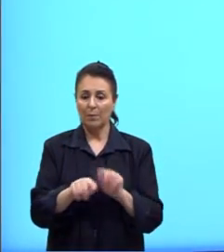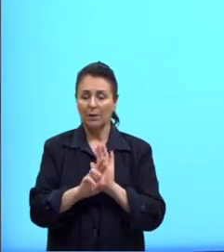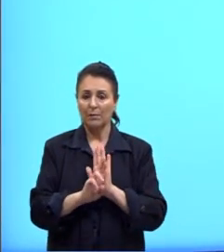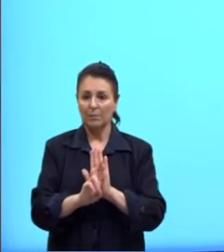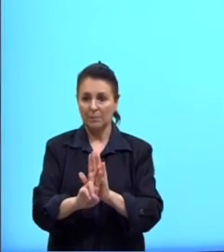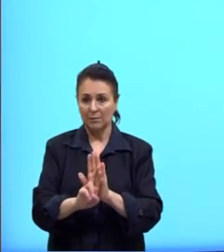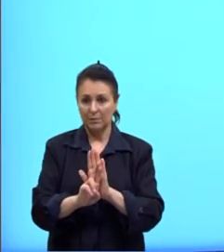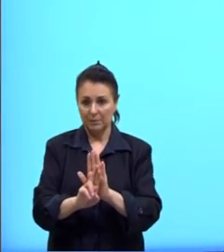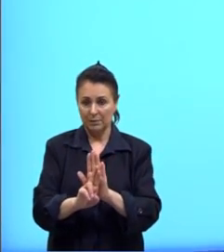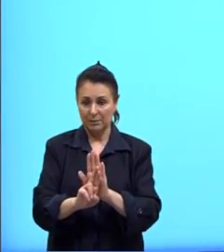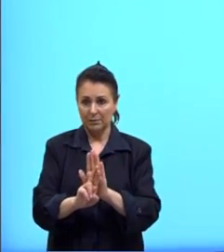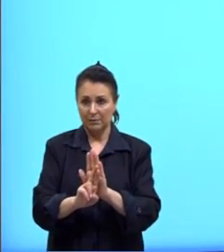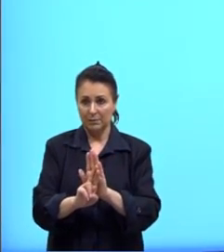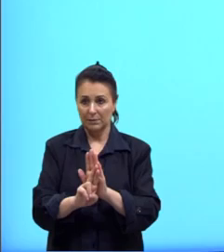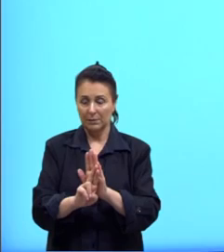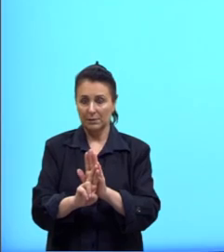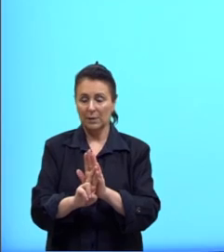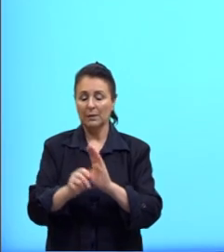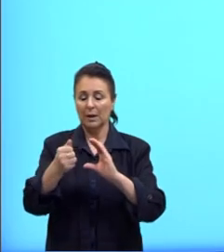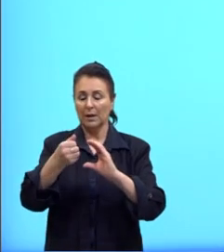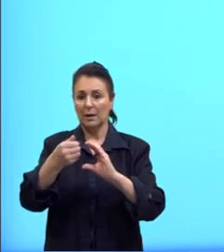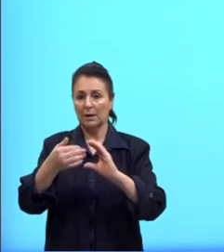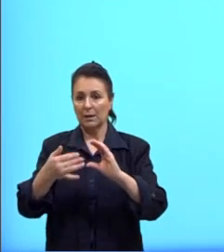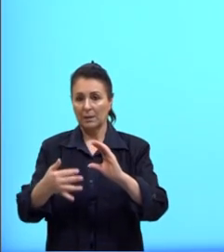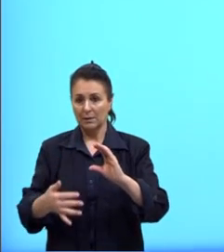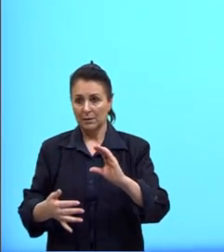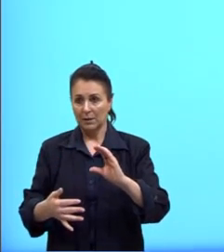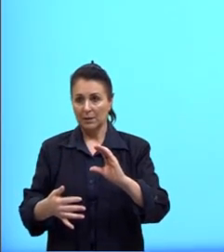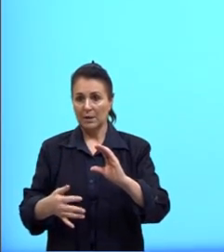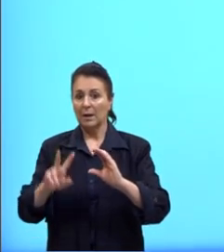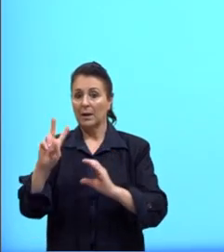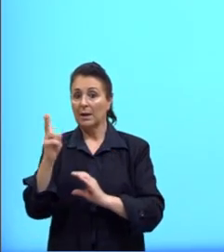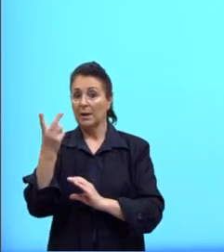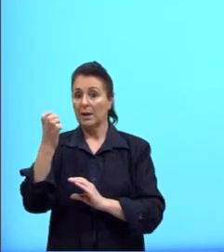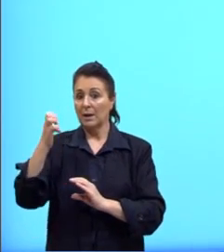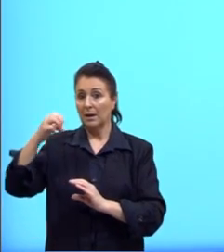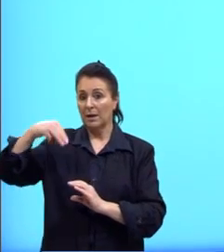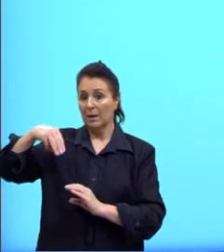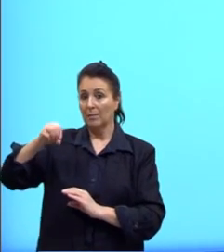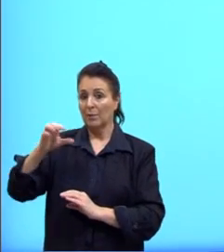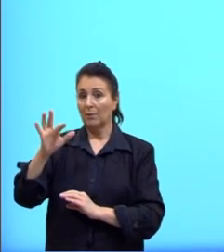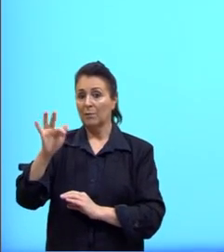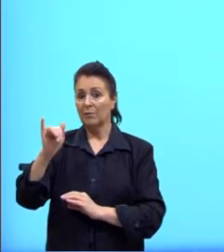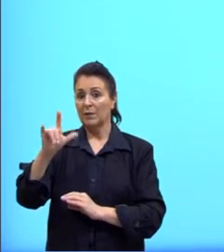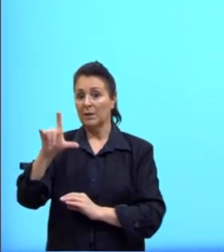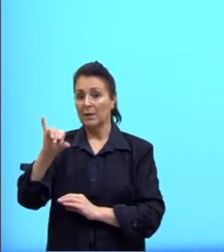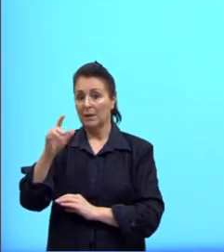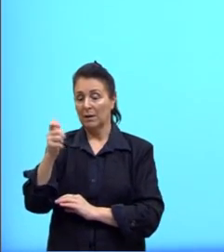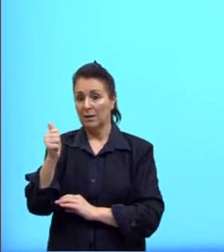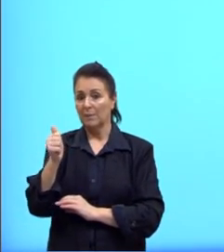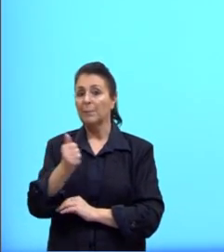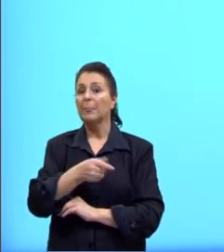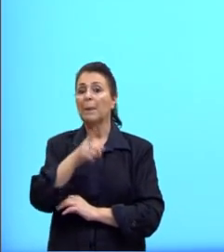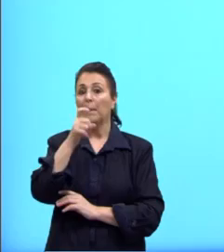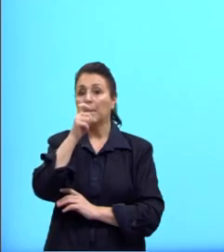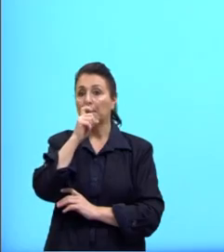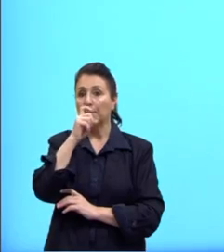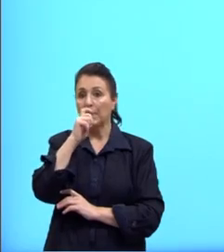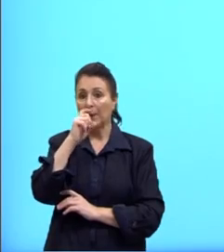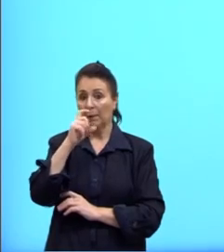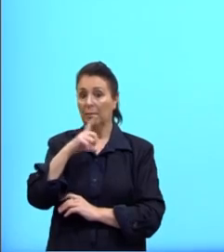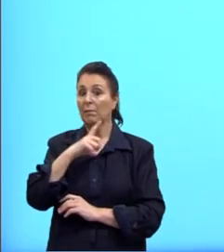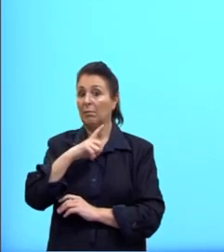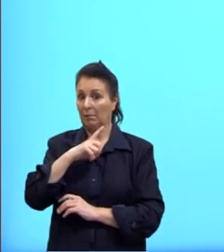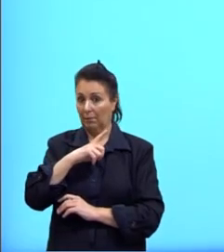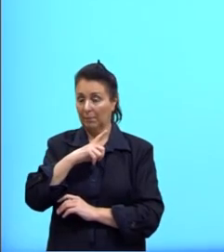representando essa essa característica de hemofilia um exemplo aqui dando o pai tendo